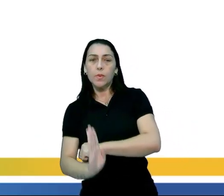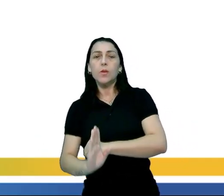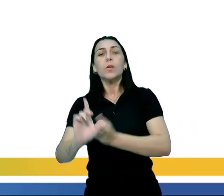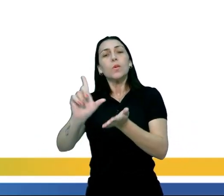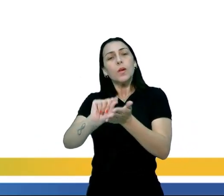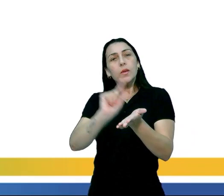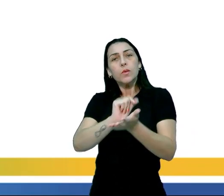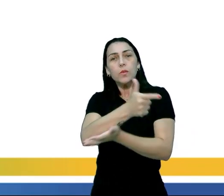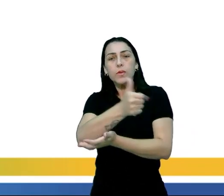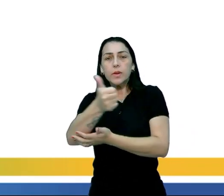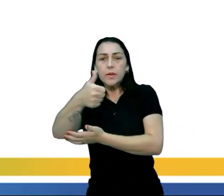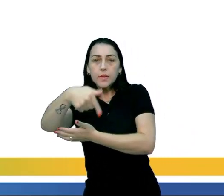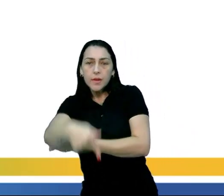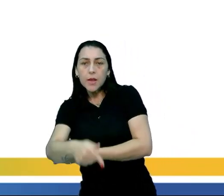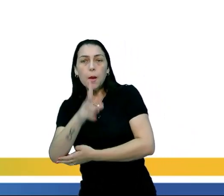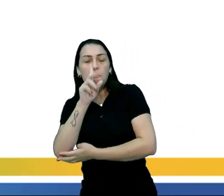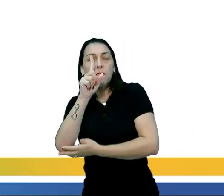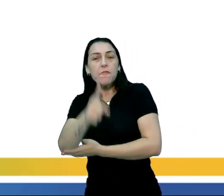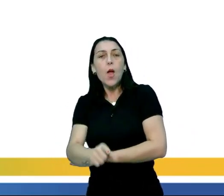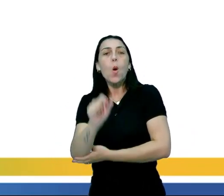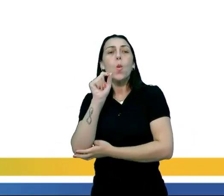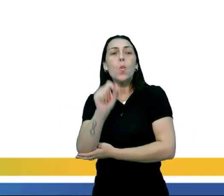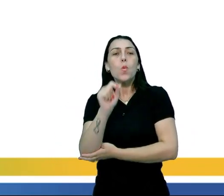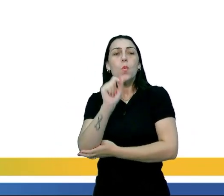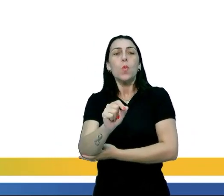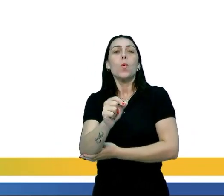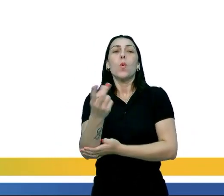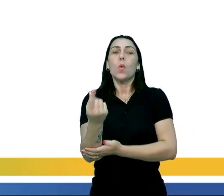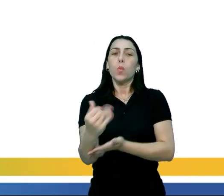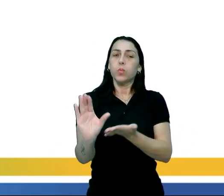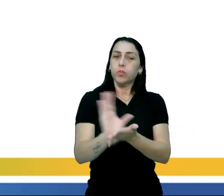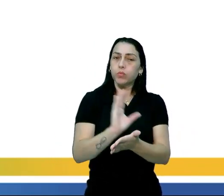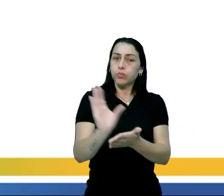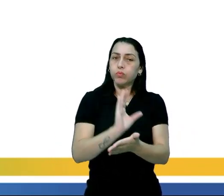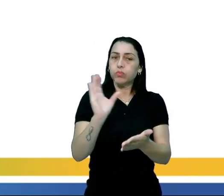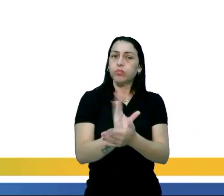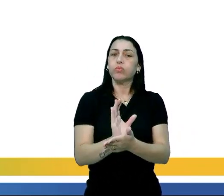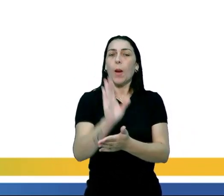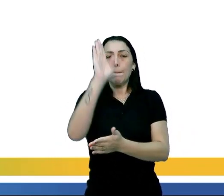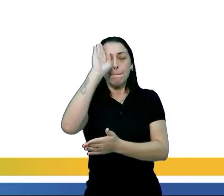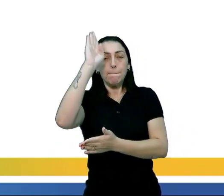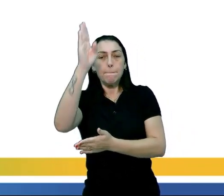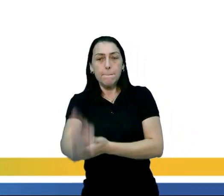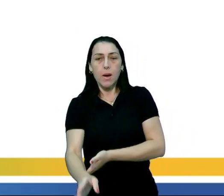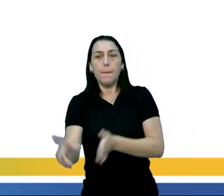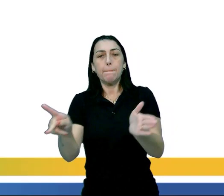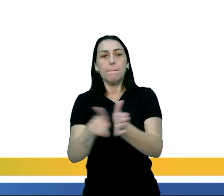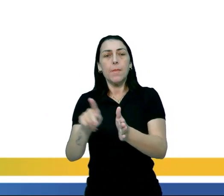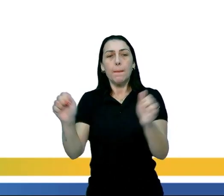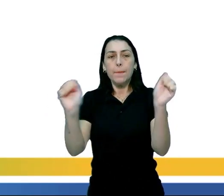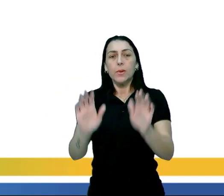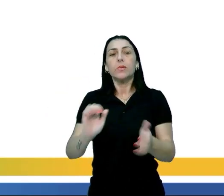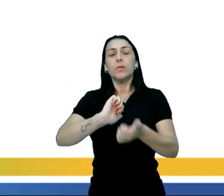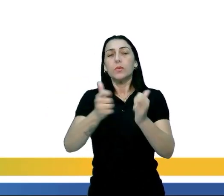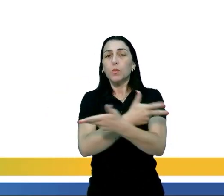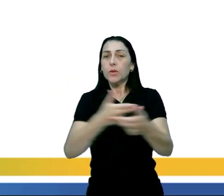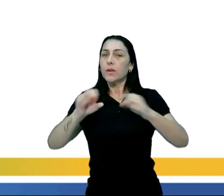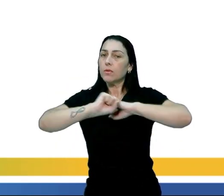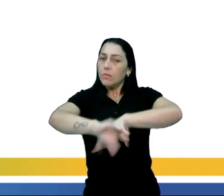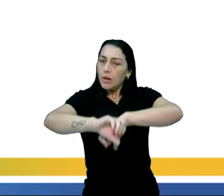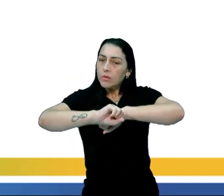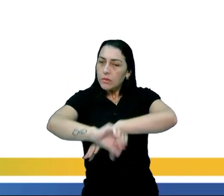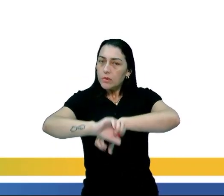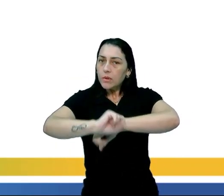seu artigo 217, prevê que os recursos públicos sejam prioritariamente destinados à promoção de